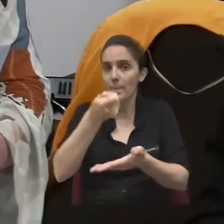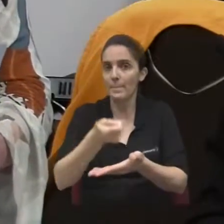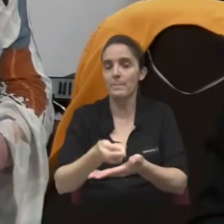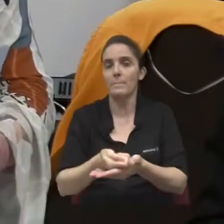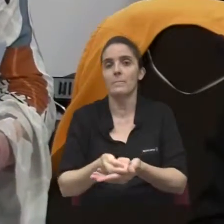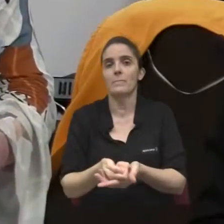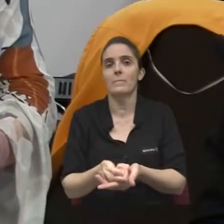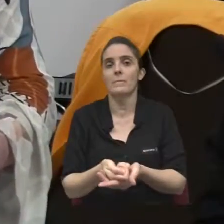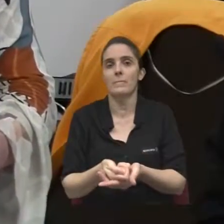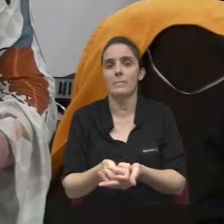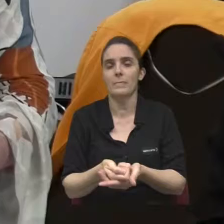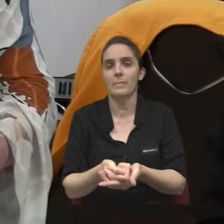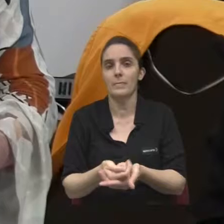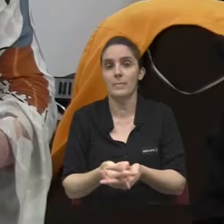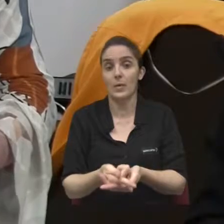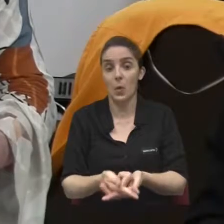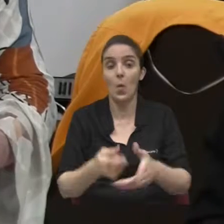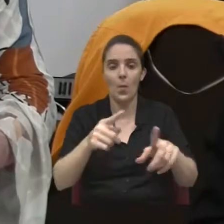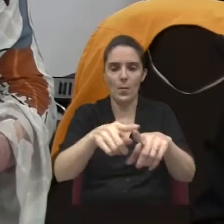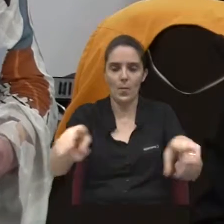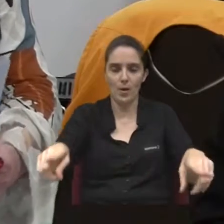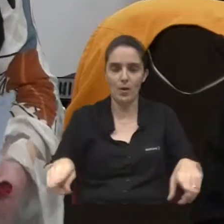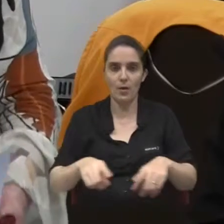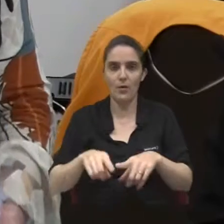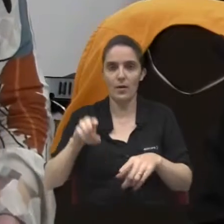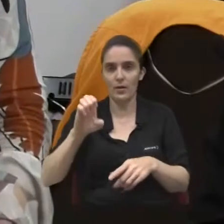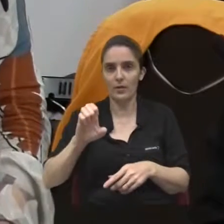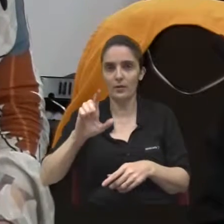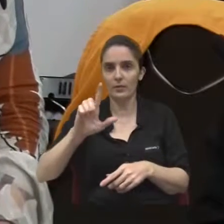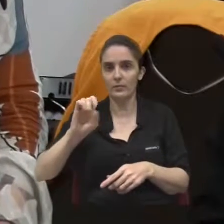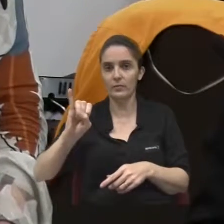colocar Elizabeth Teixeira.